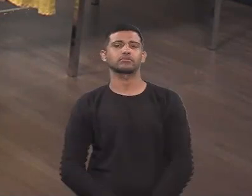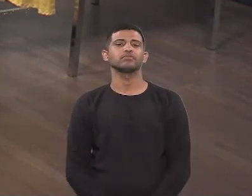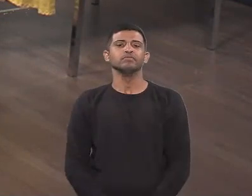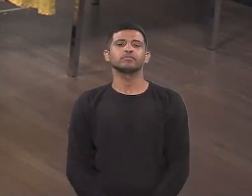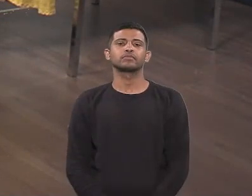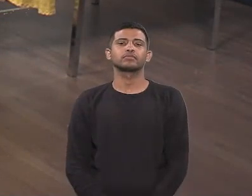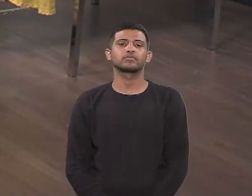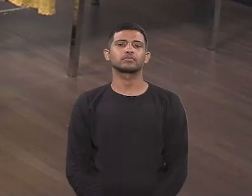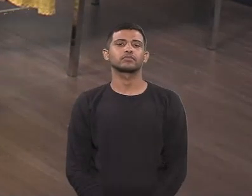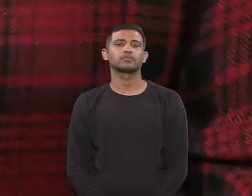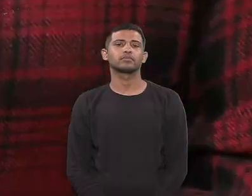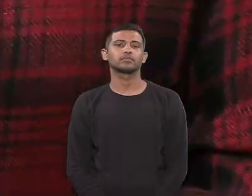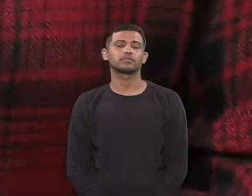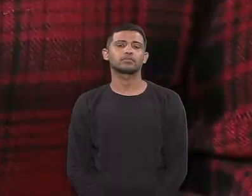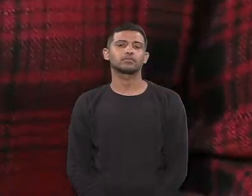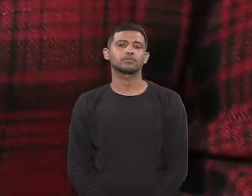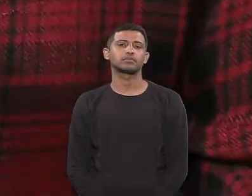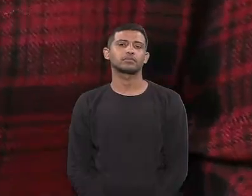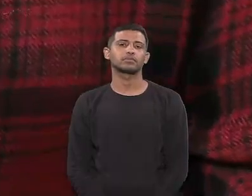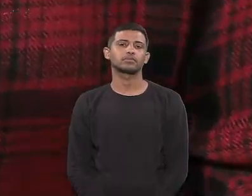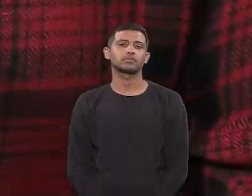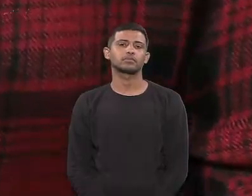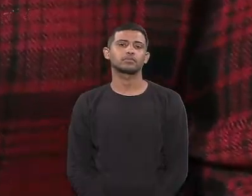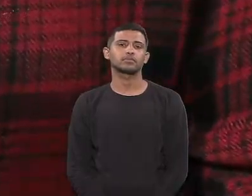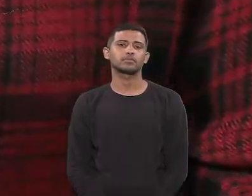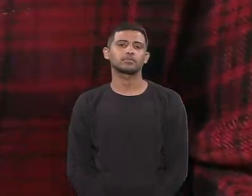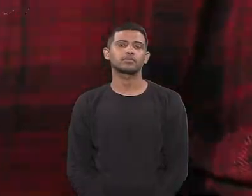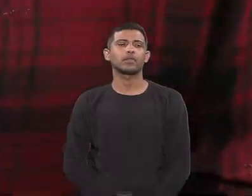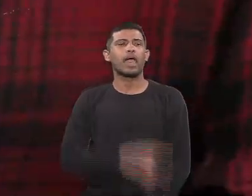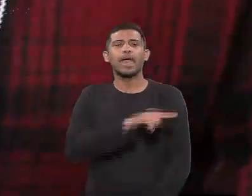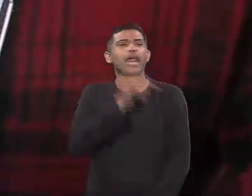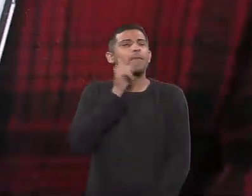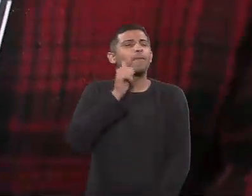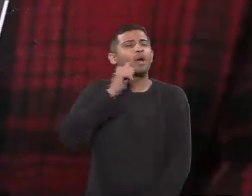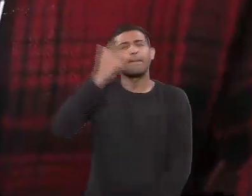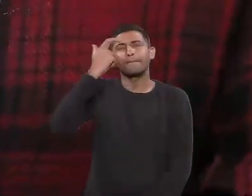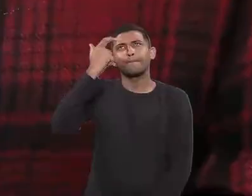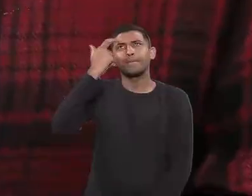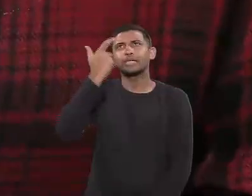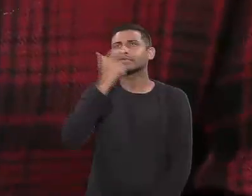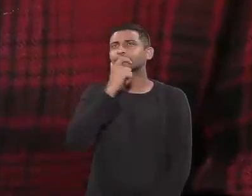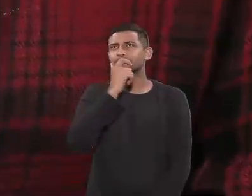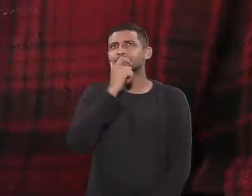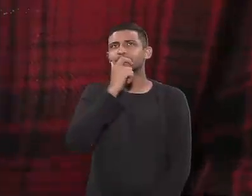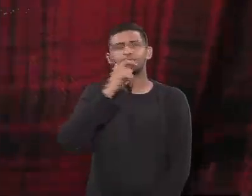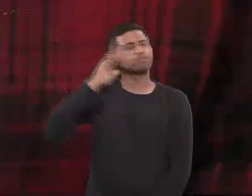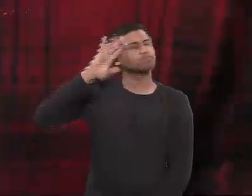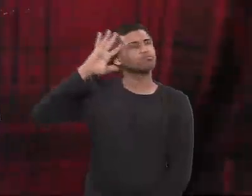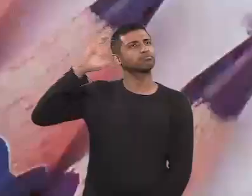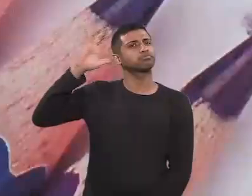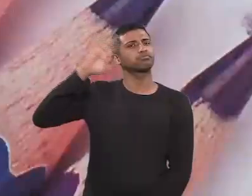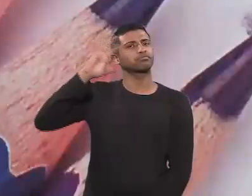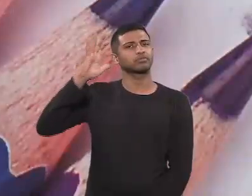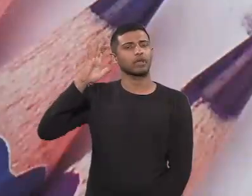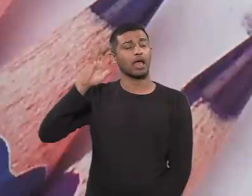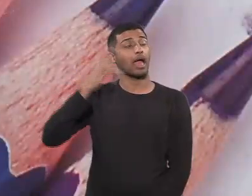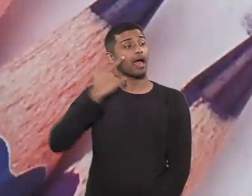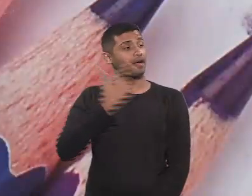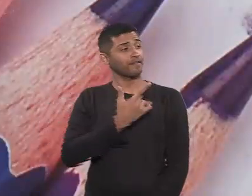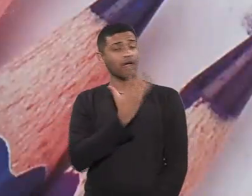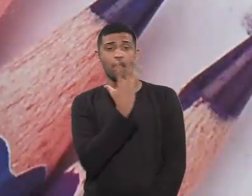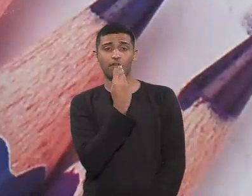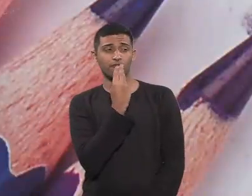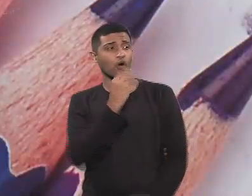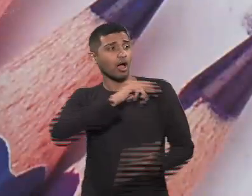lá. Isso. Assim. Aí ela está pensando, né? Então, quando são imagens